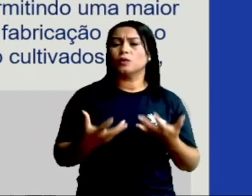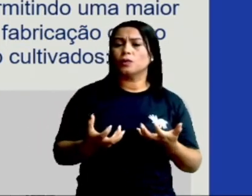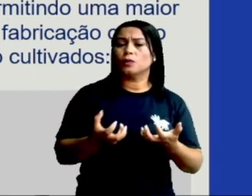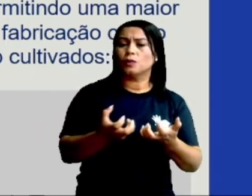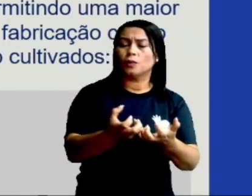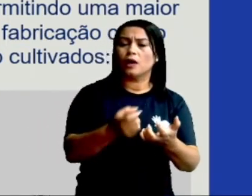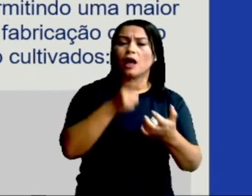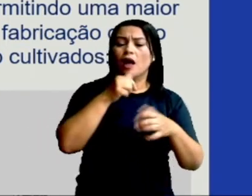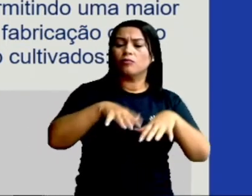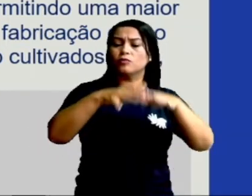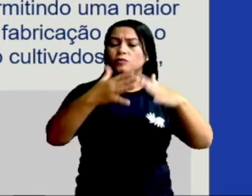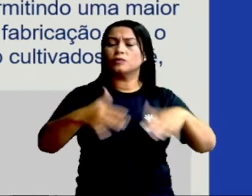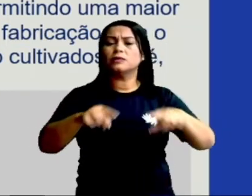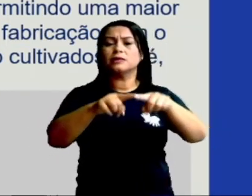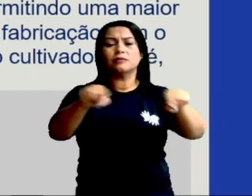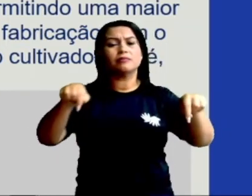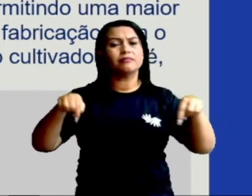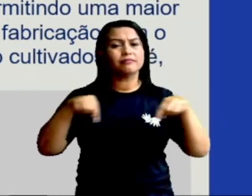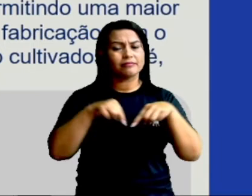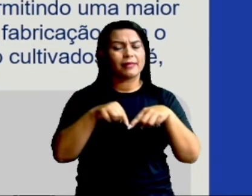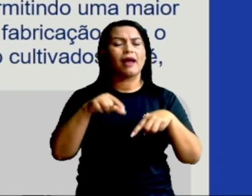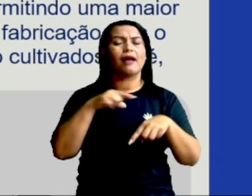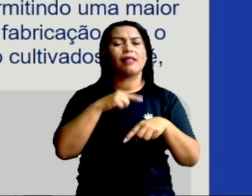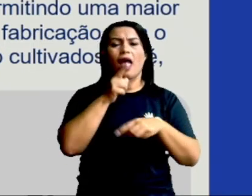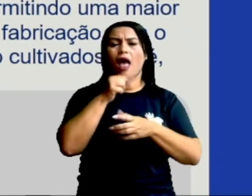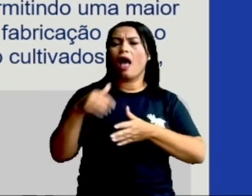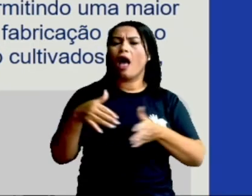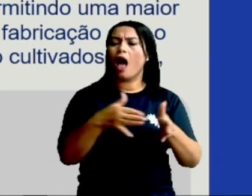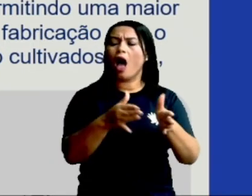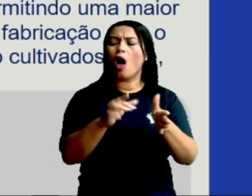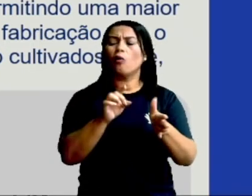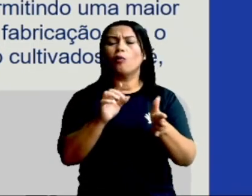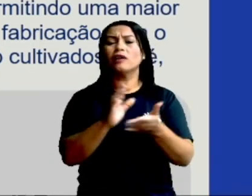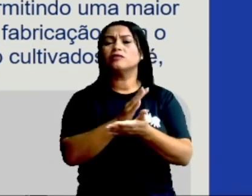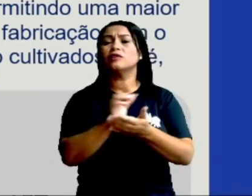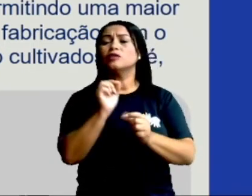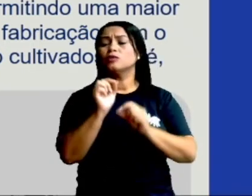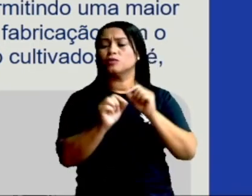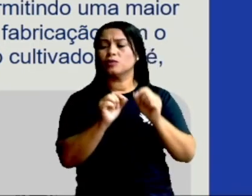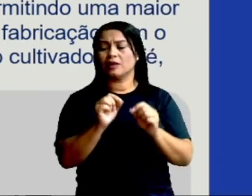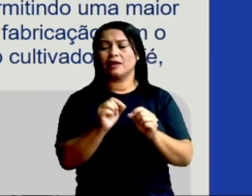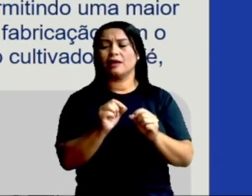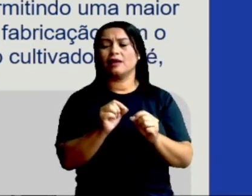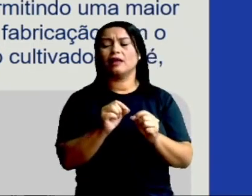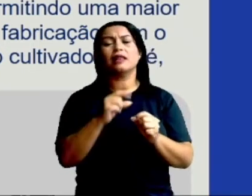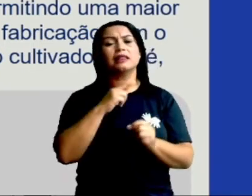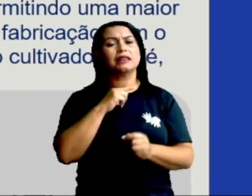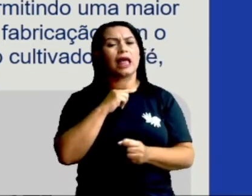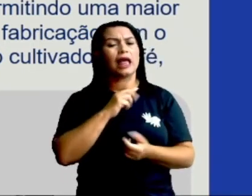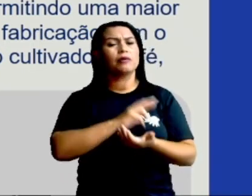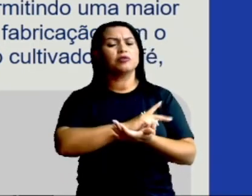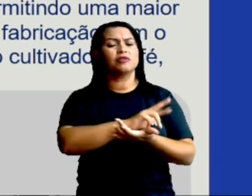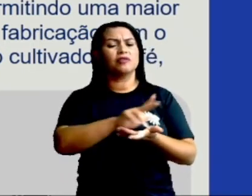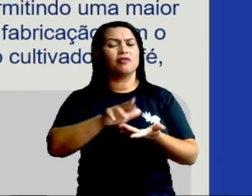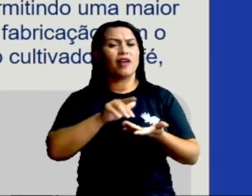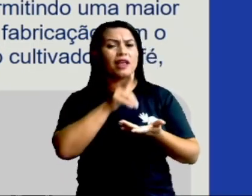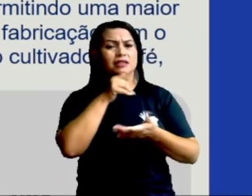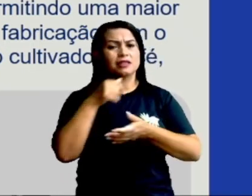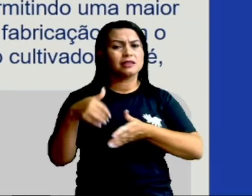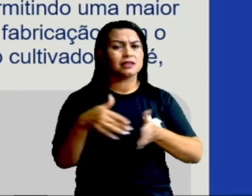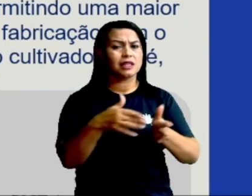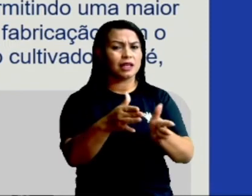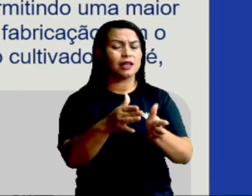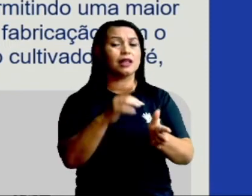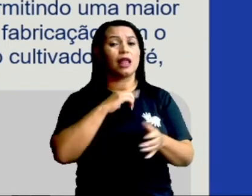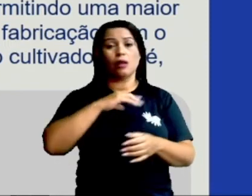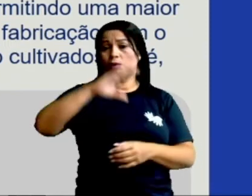a hidrografia do local é um é um verdadeiro dispensor de água conta com várias bacias fluviais